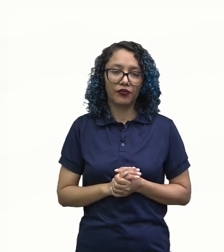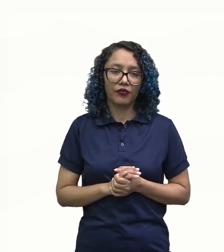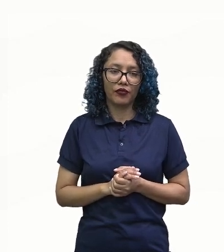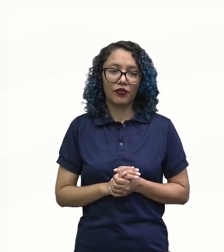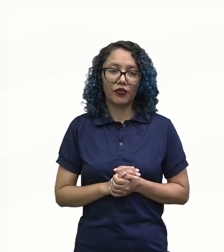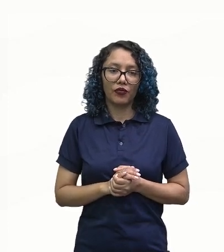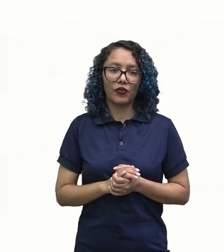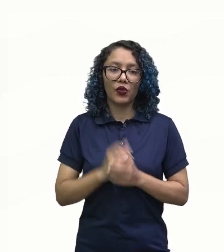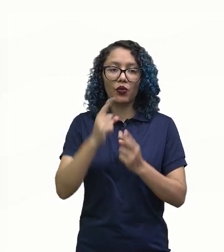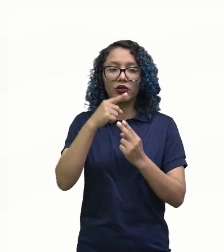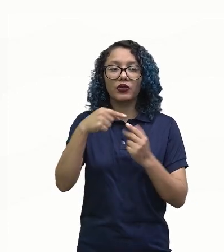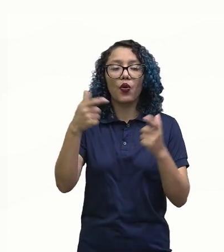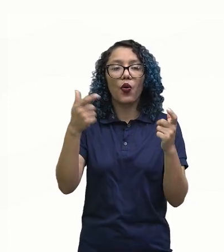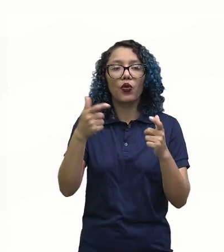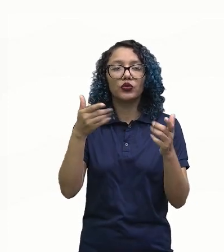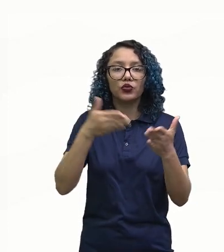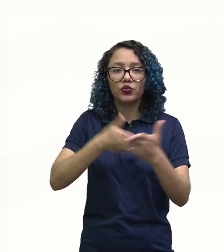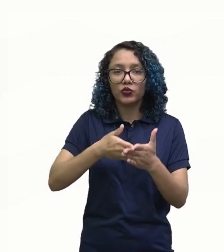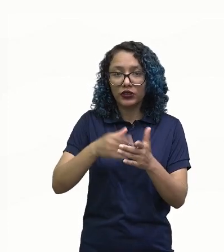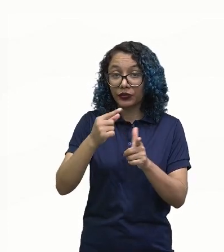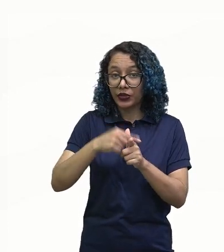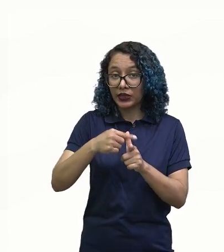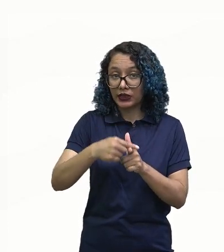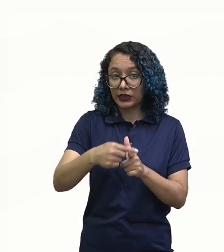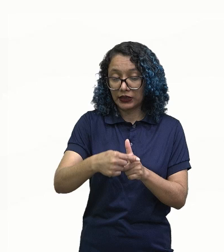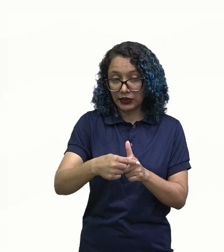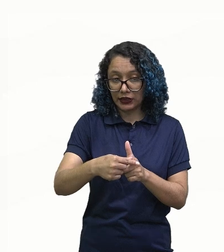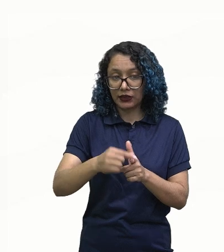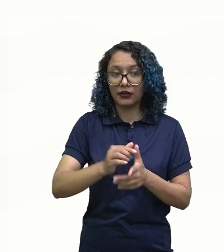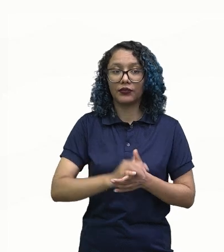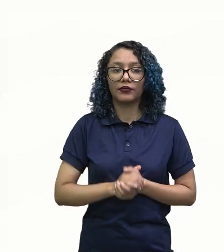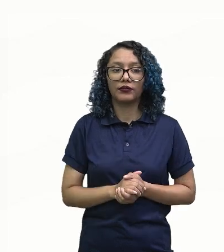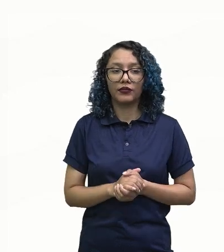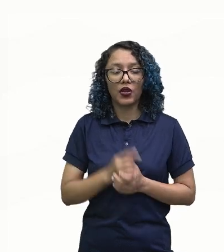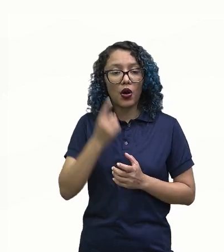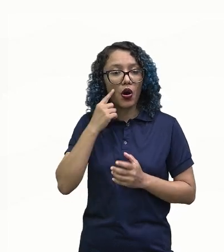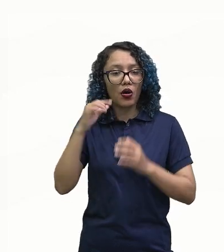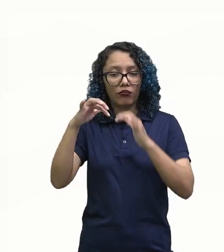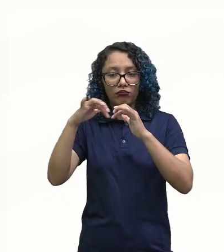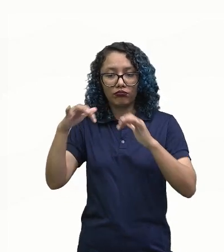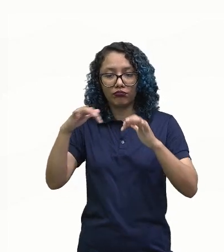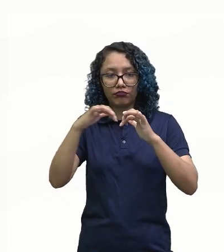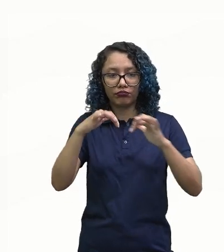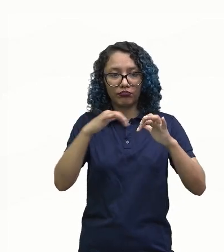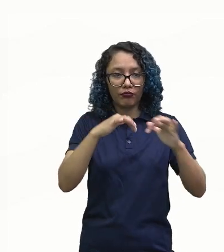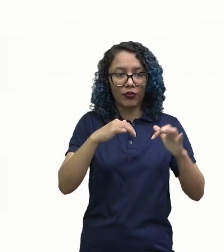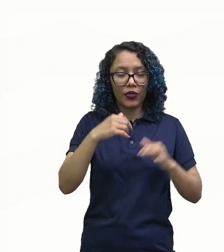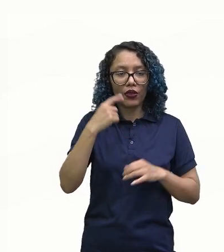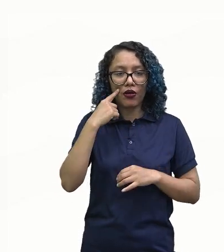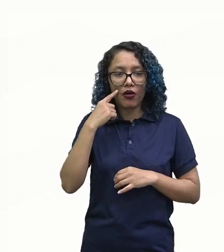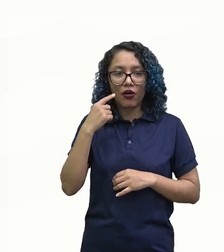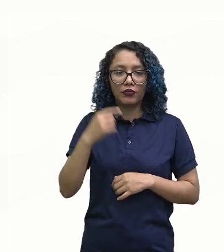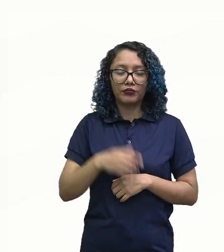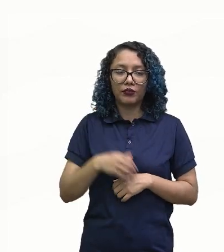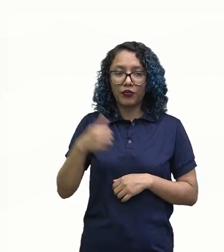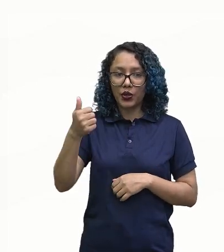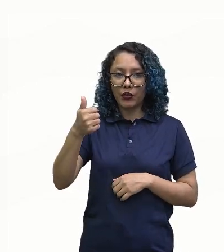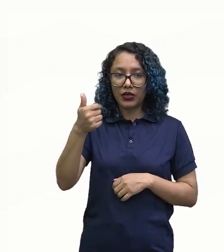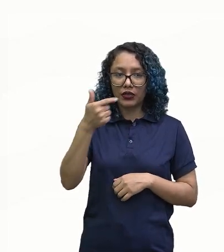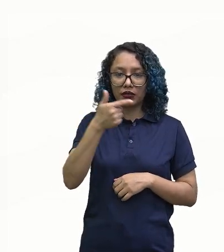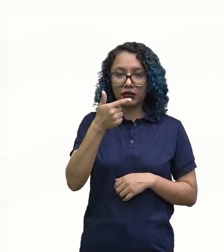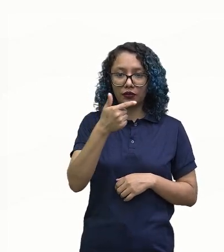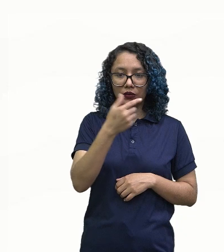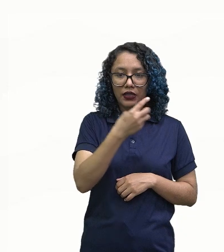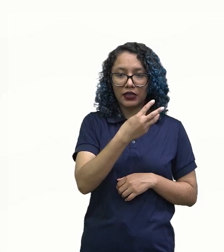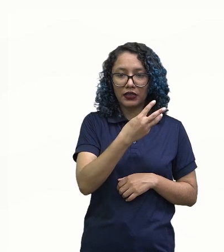última sílaba da palavra, não é? Então, fazendo a divisão aqui, ó, observe, eu tenho a primeira, a segunda